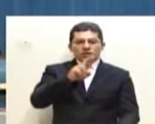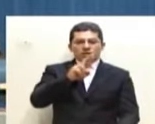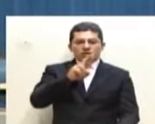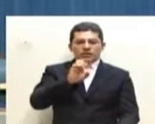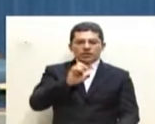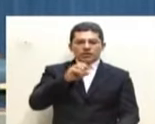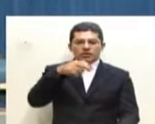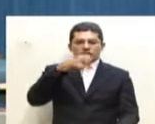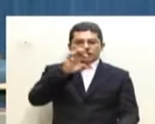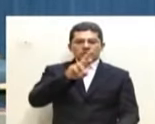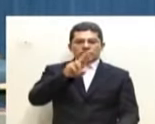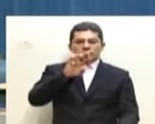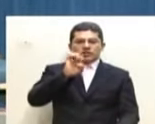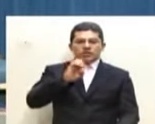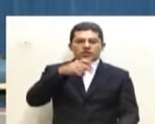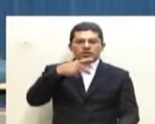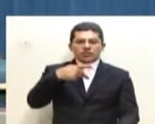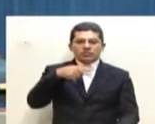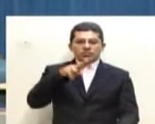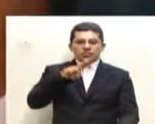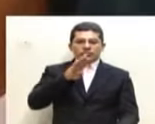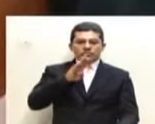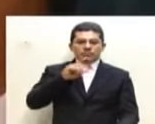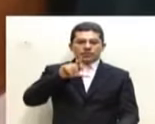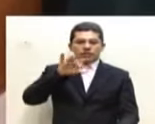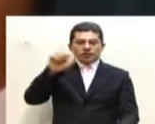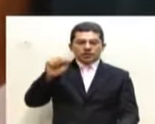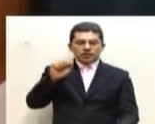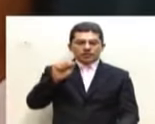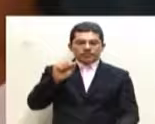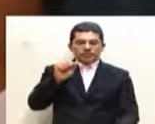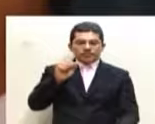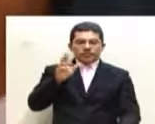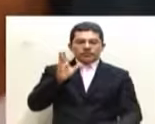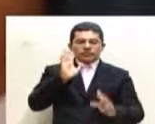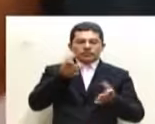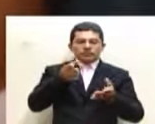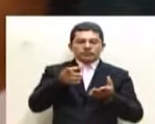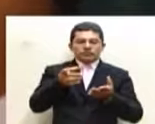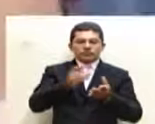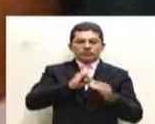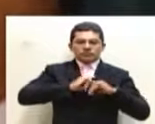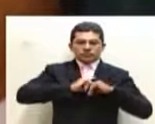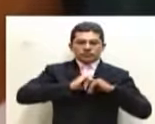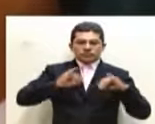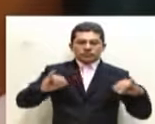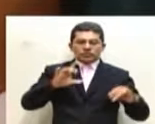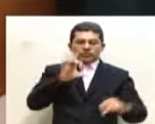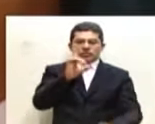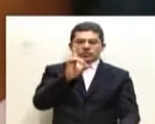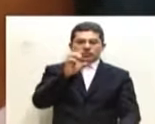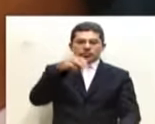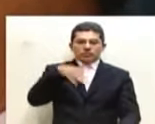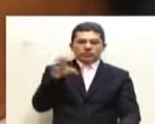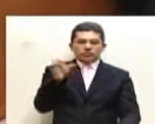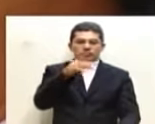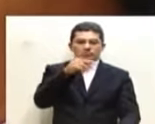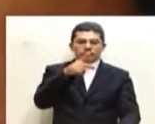república foi proclamada por um marechal que nem republicano era. Dom Pedro II era muito